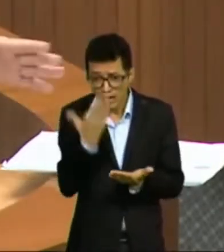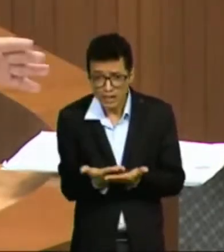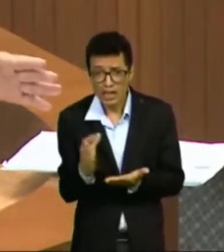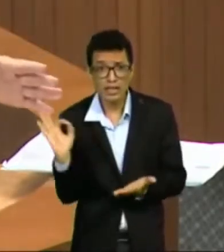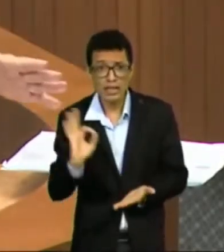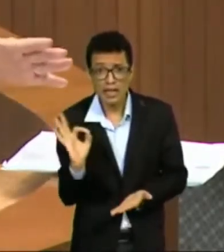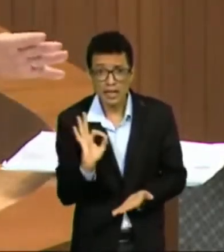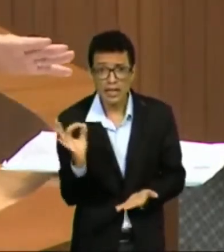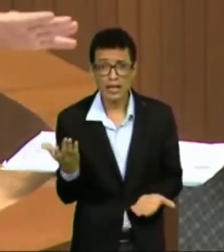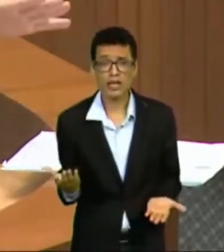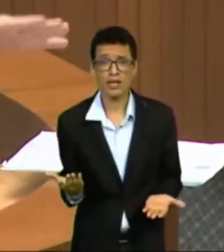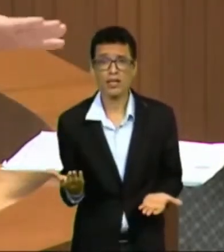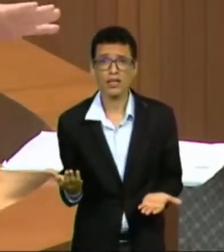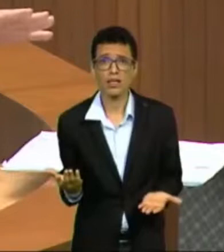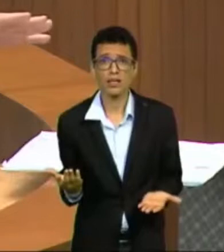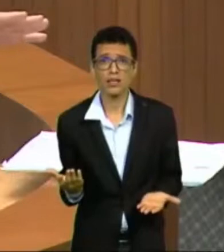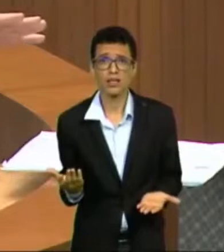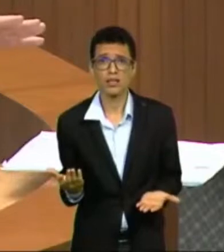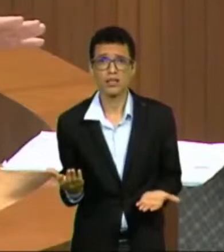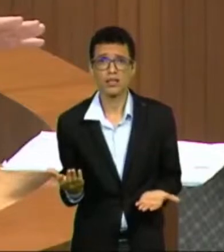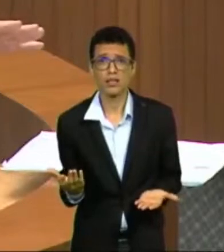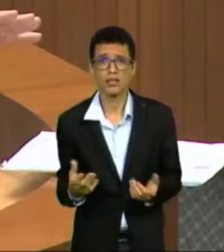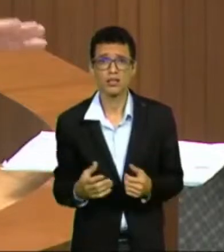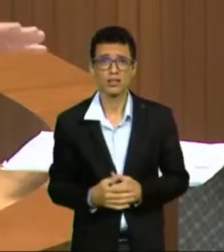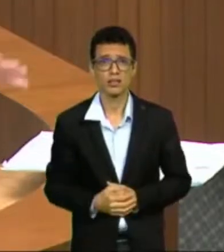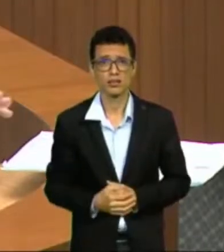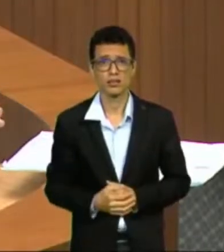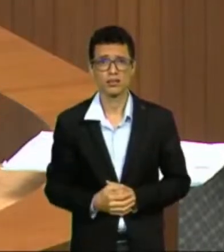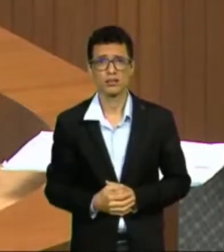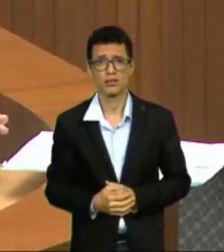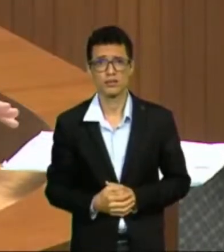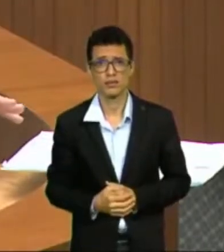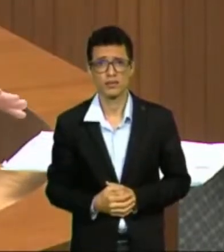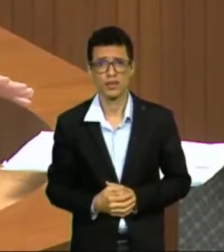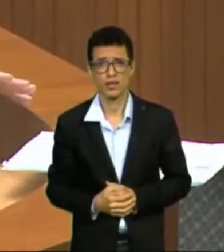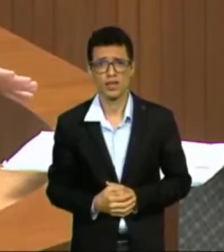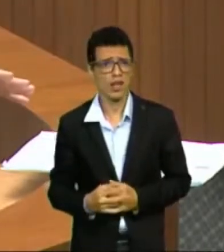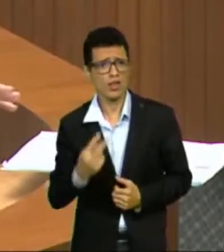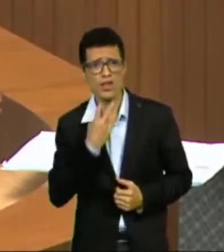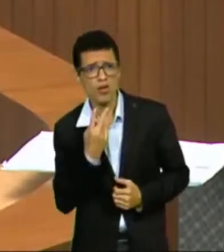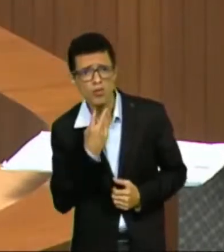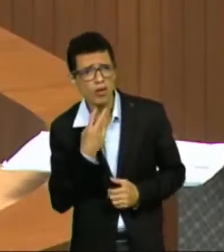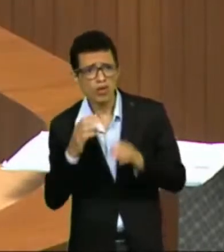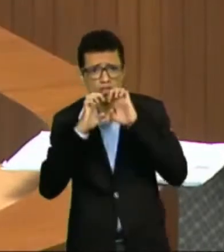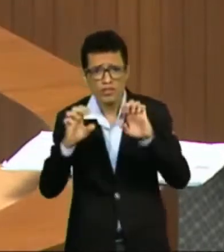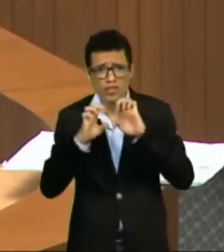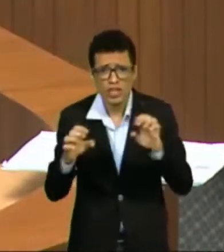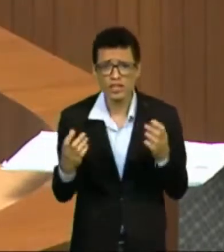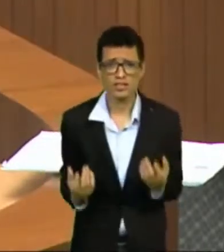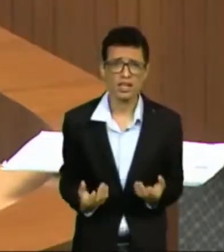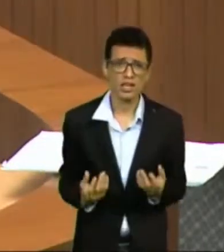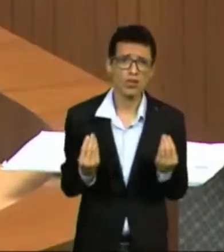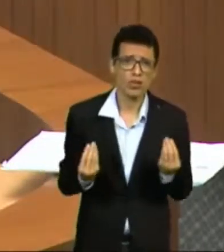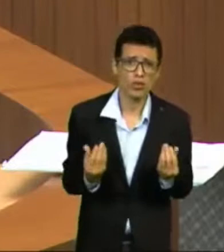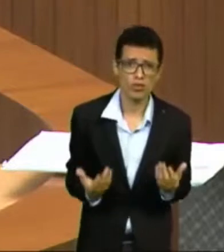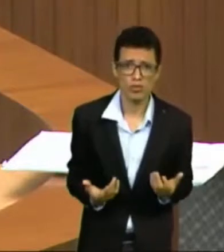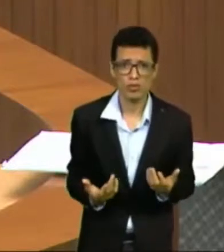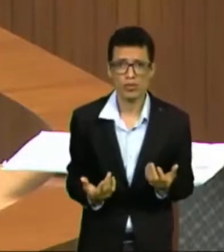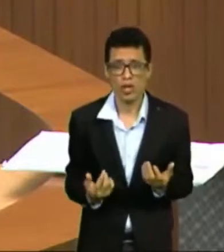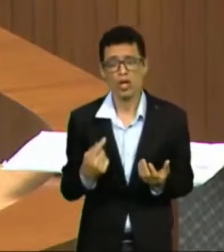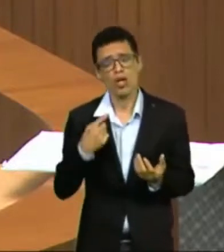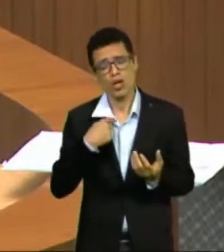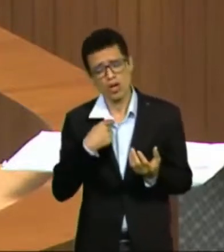então não se pode mais fazer o apelo, evangelizar. E eu me baseio